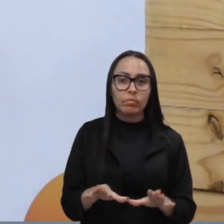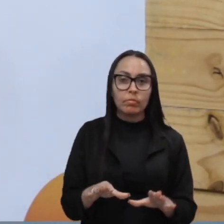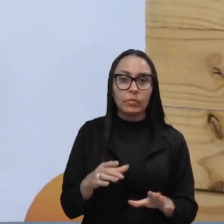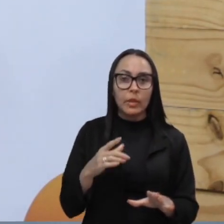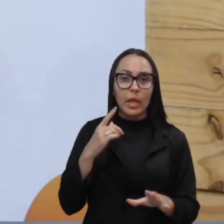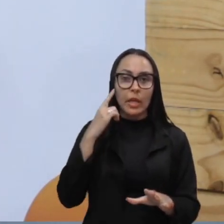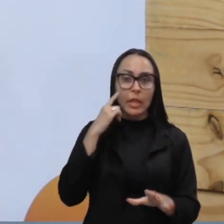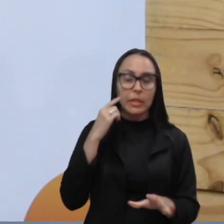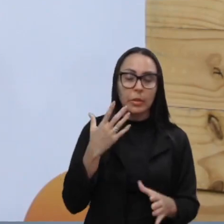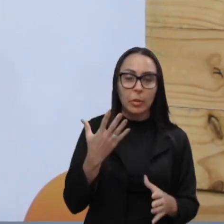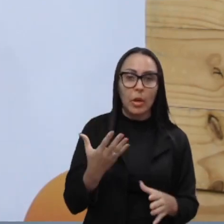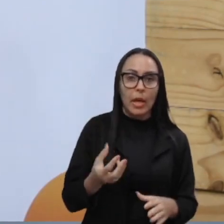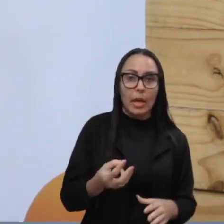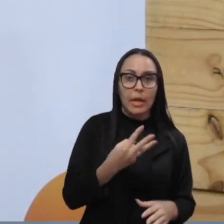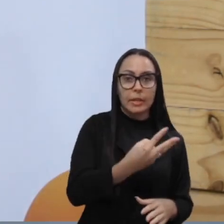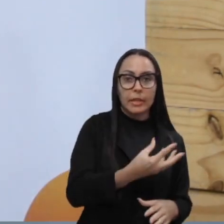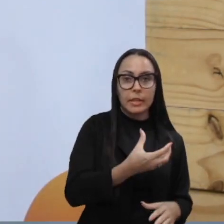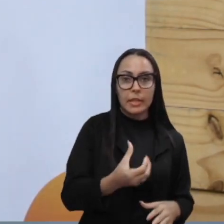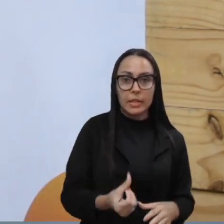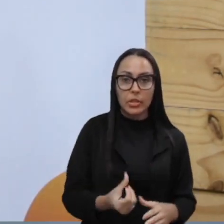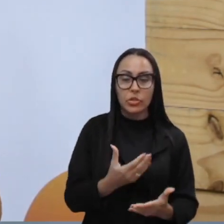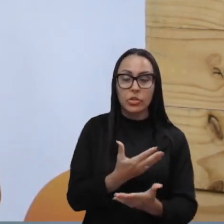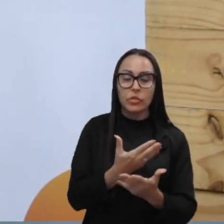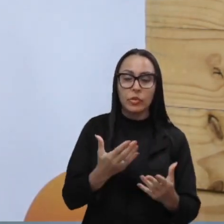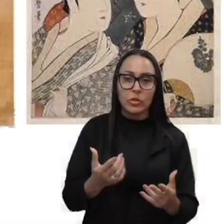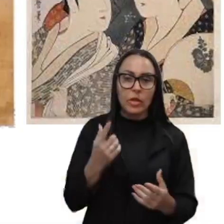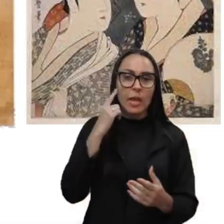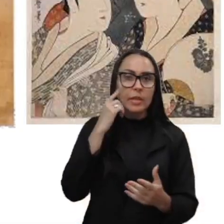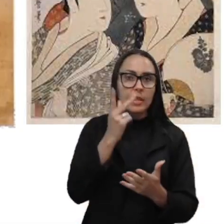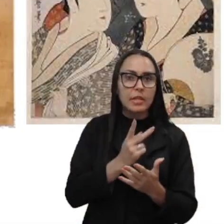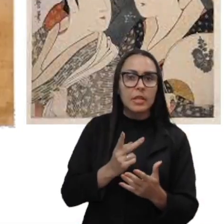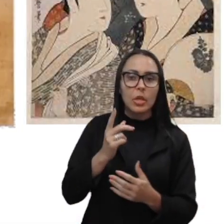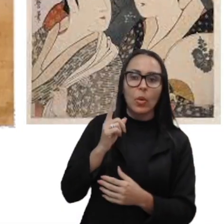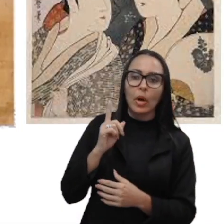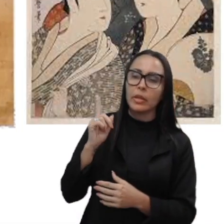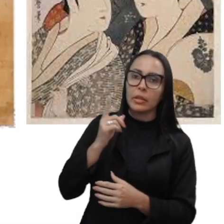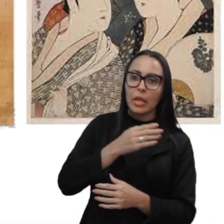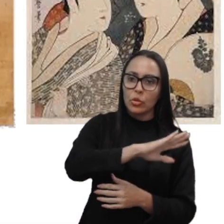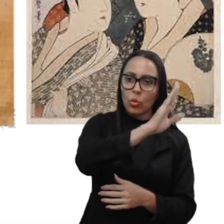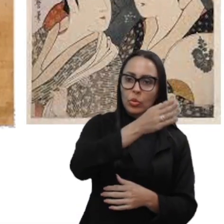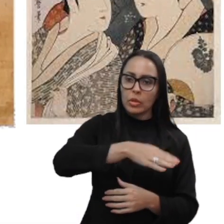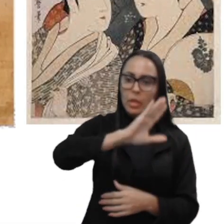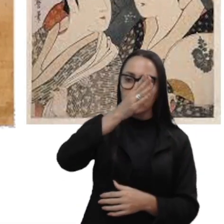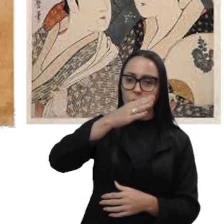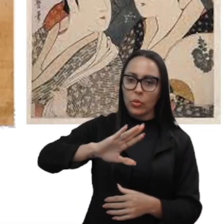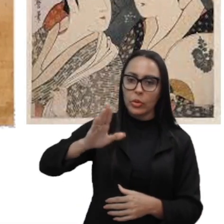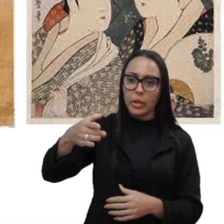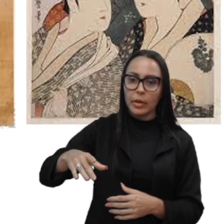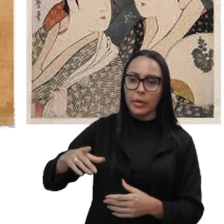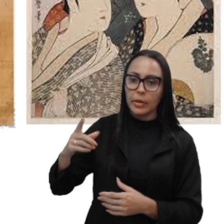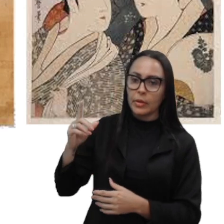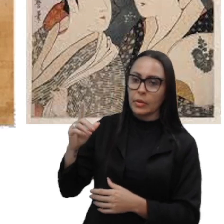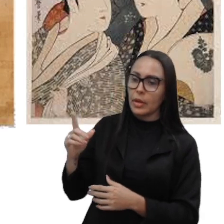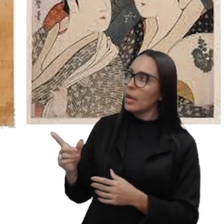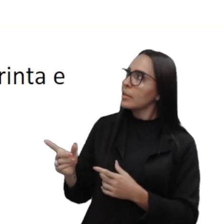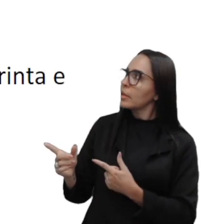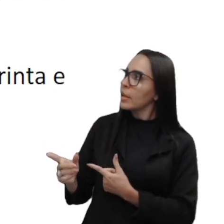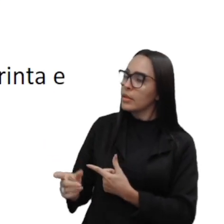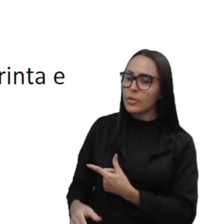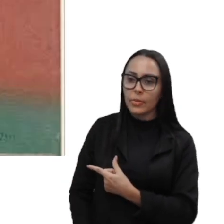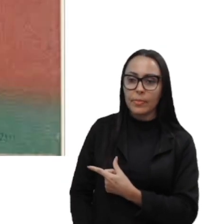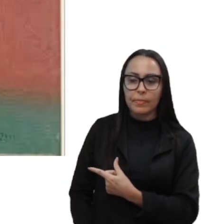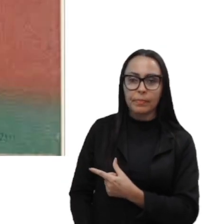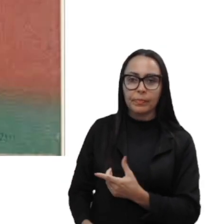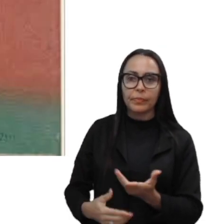série 36 Vistas do Monte Fuji. Essa imagem aqui das ondas, ela é uma das 36